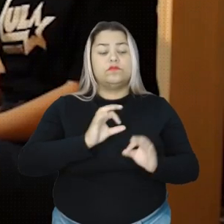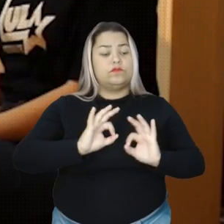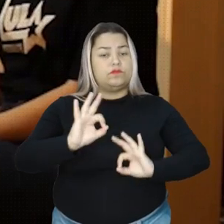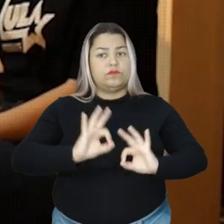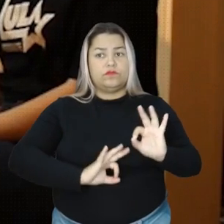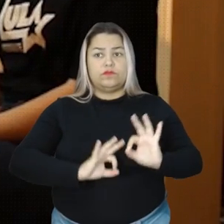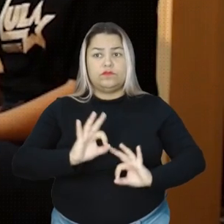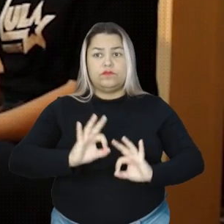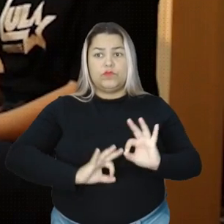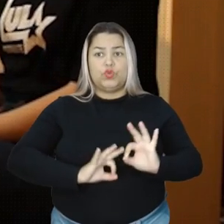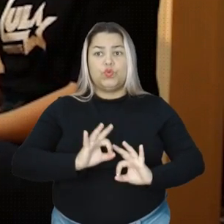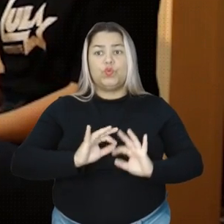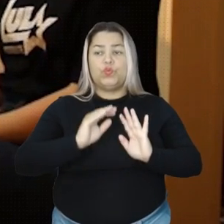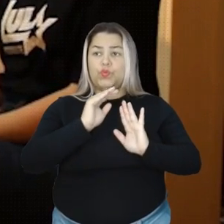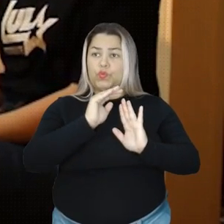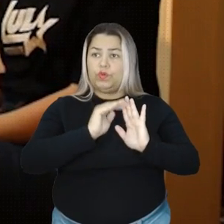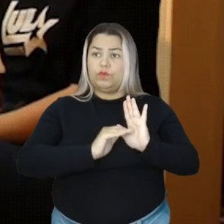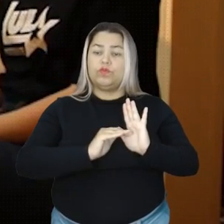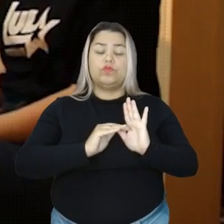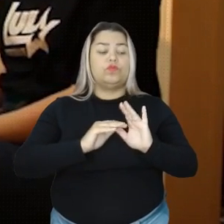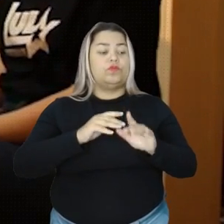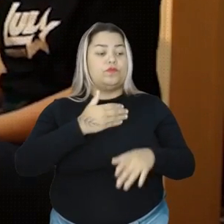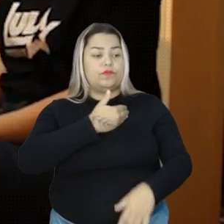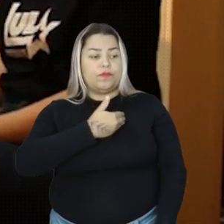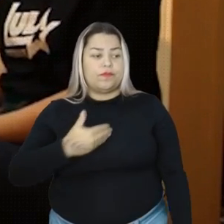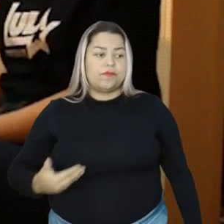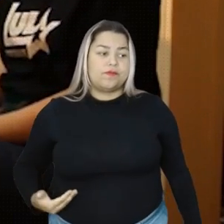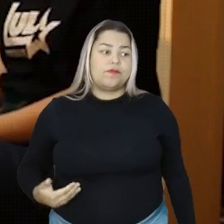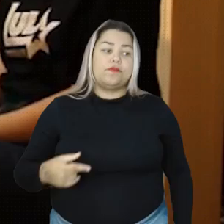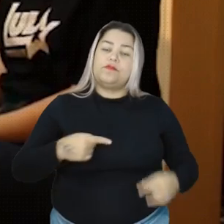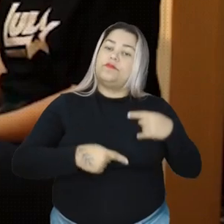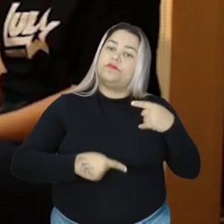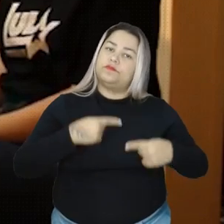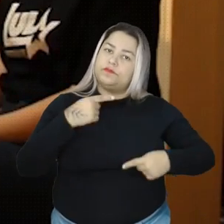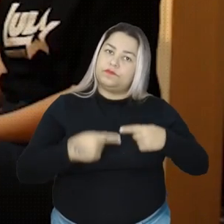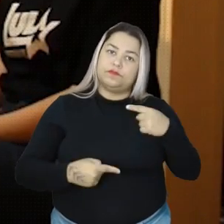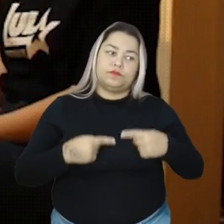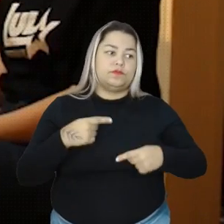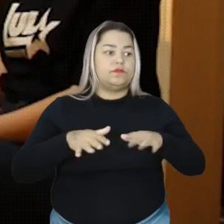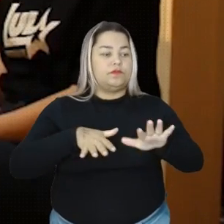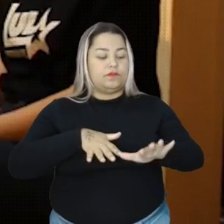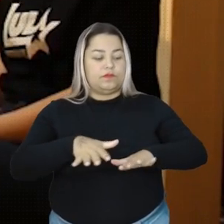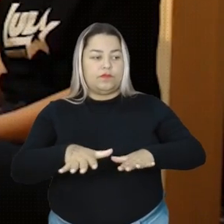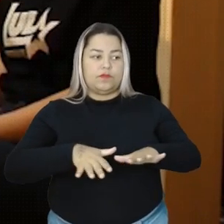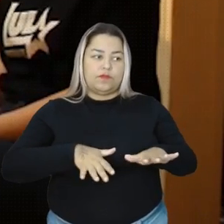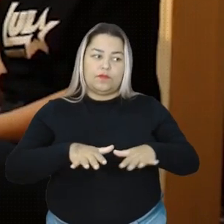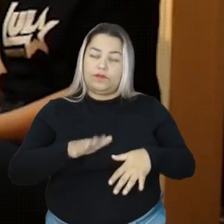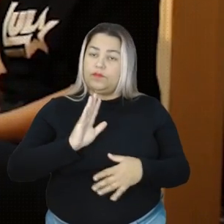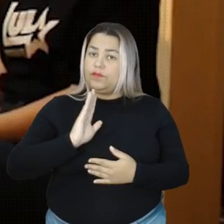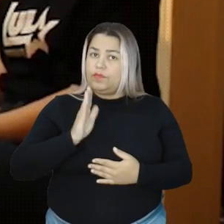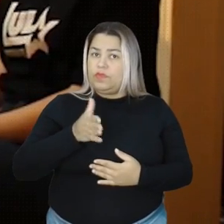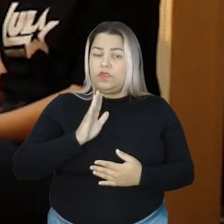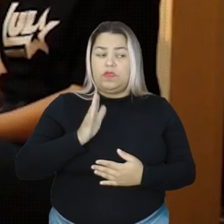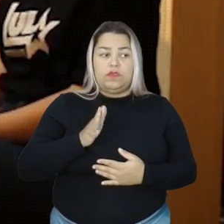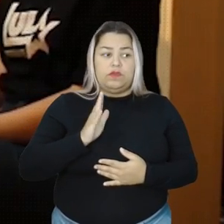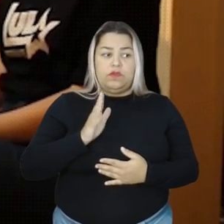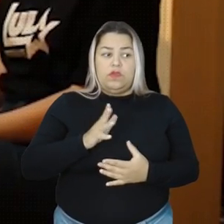organizamos um programa mínimo de governo, discutido aqui, ali, nos movimentos já, com